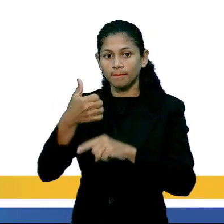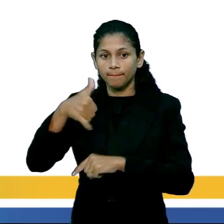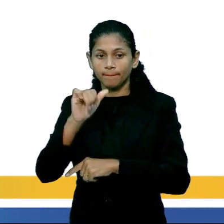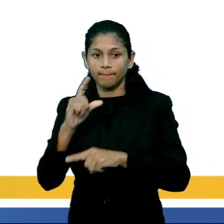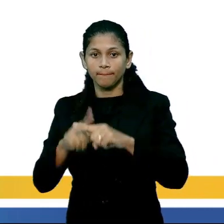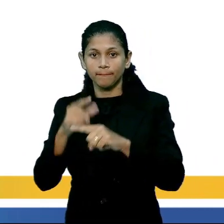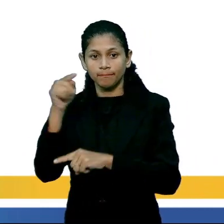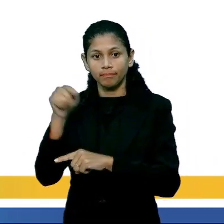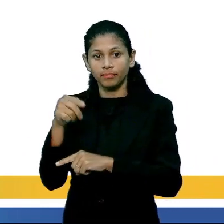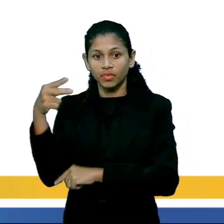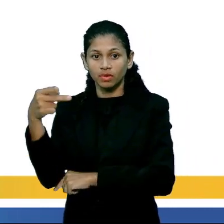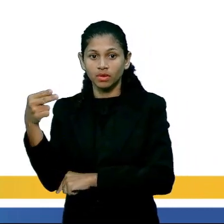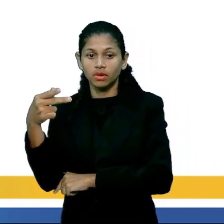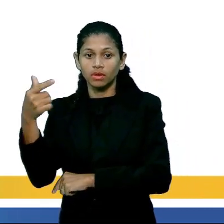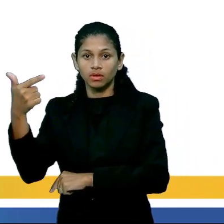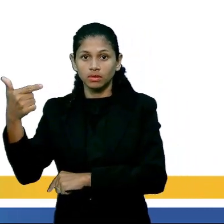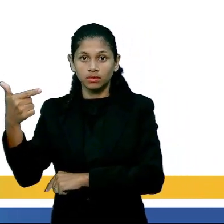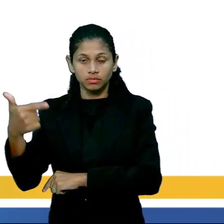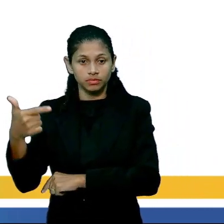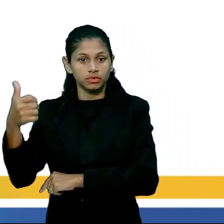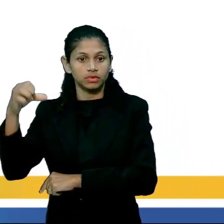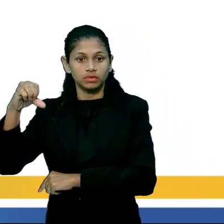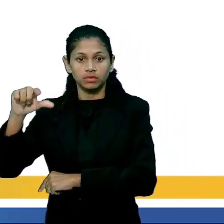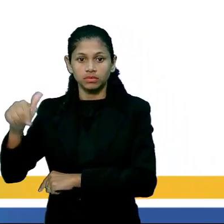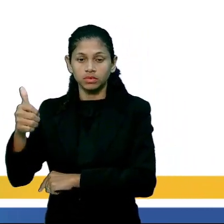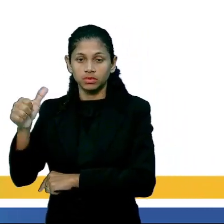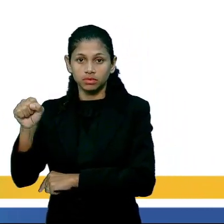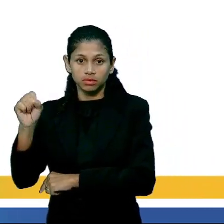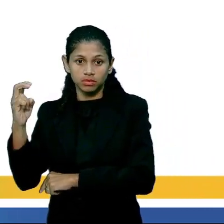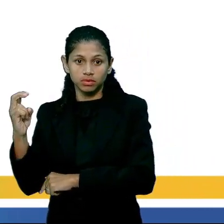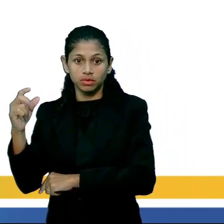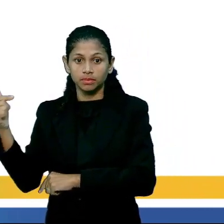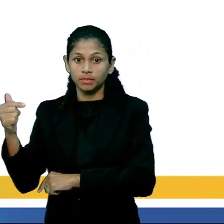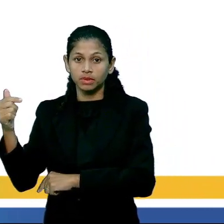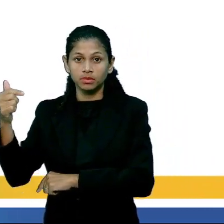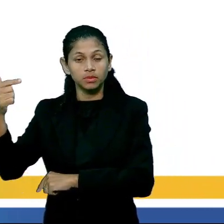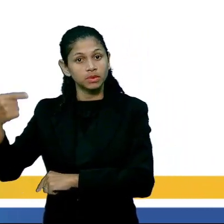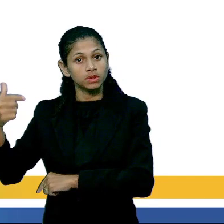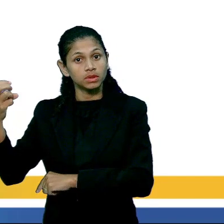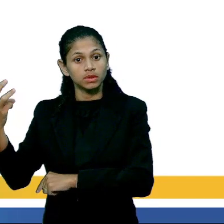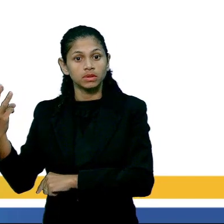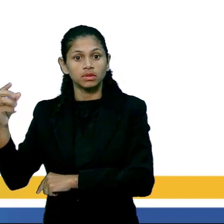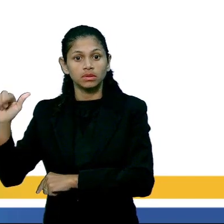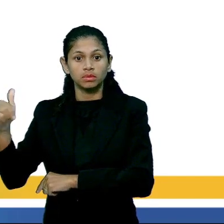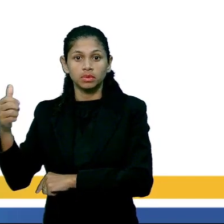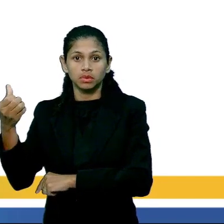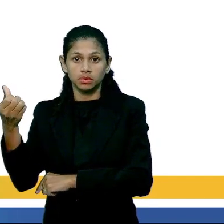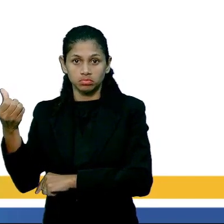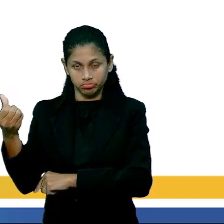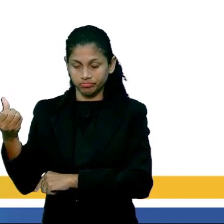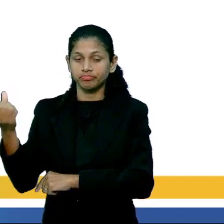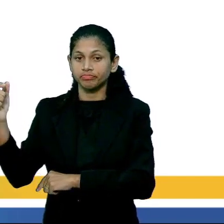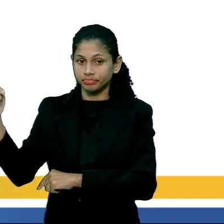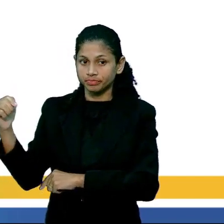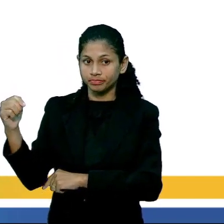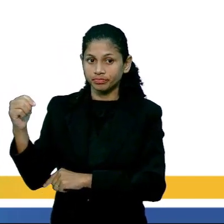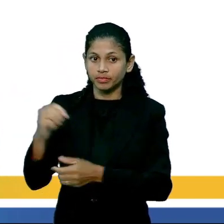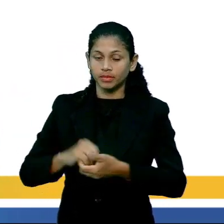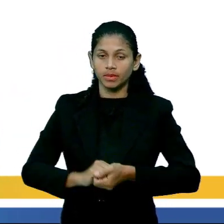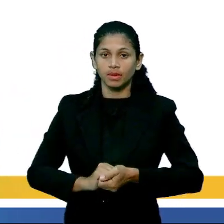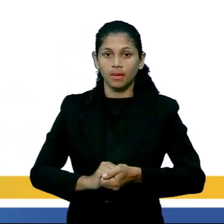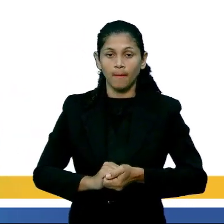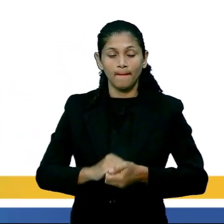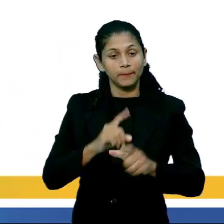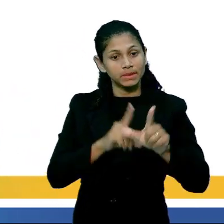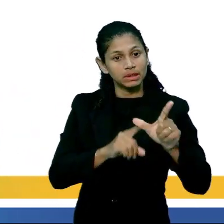29,85 - 23,67 subtraindo ali nós vamos ficar as três letras x +